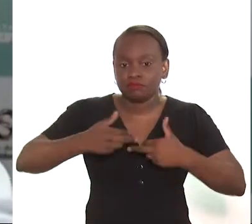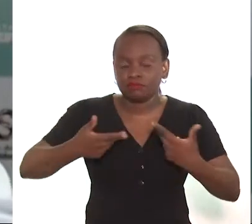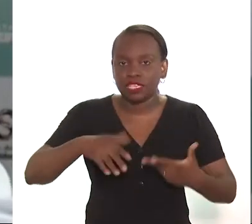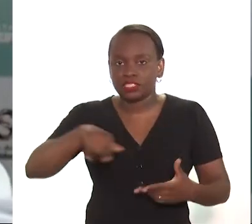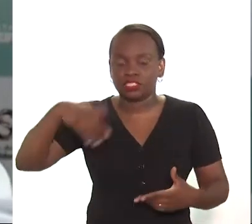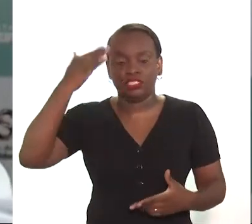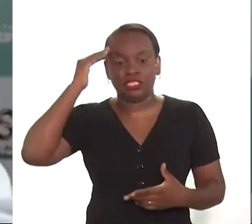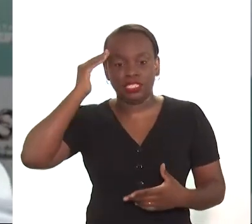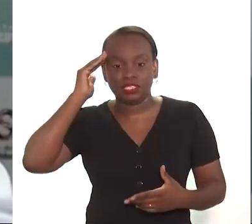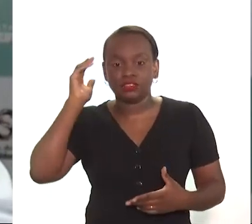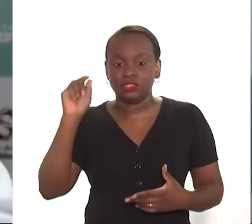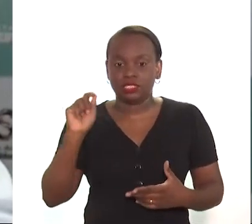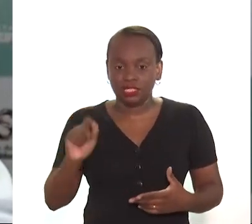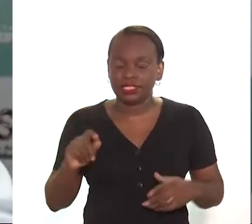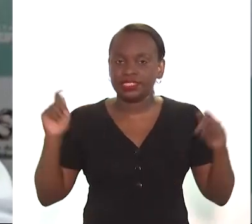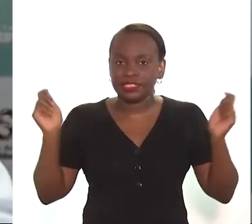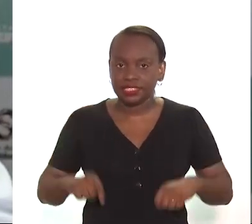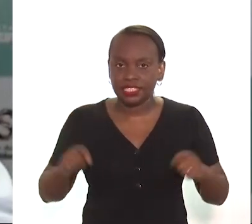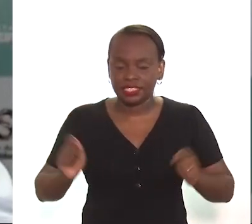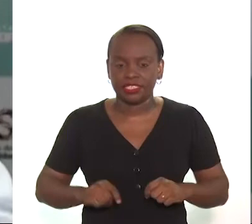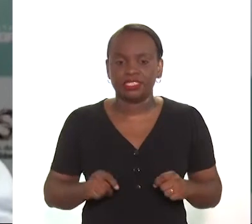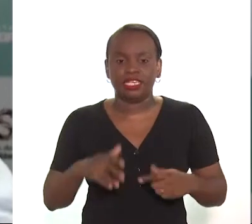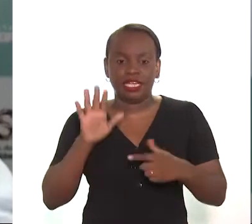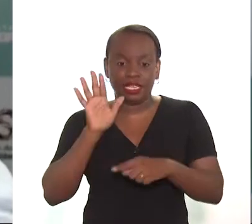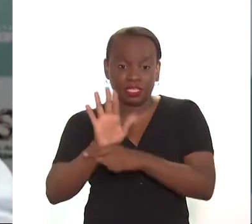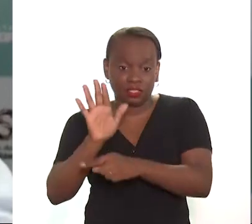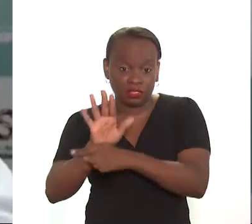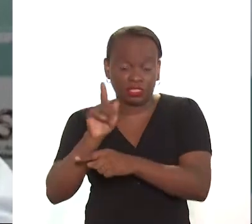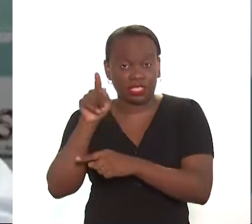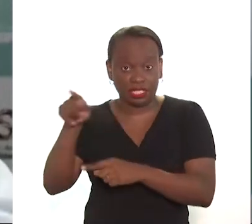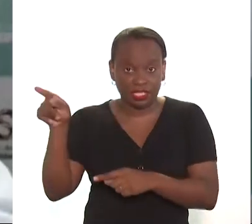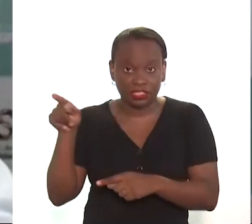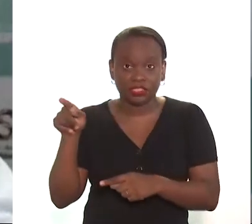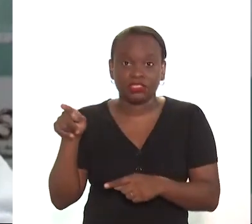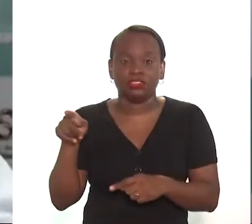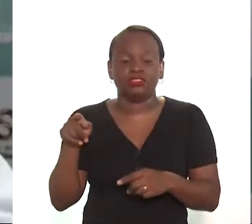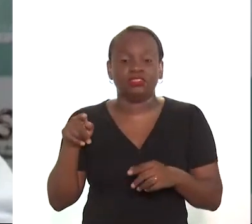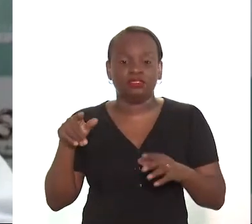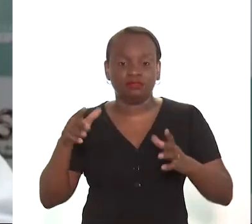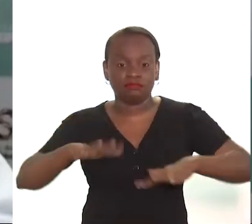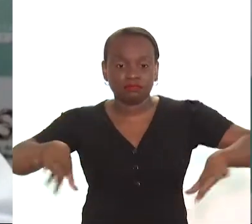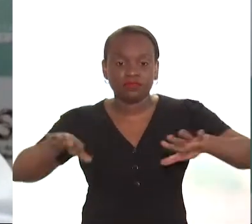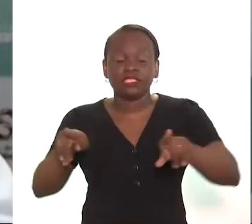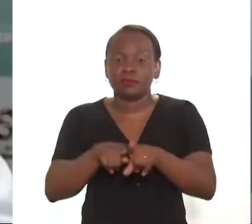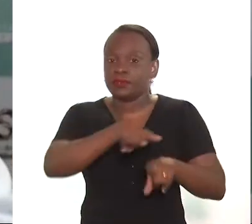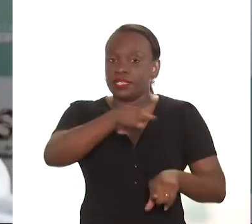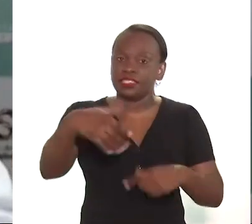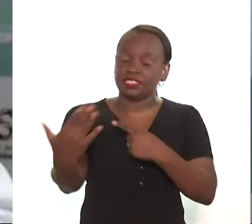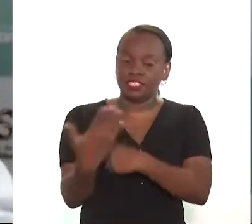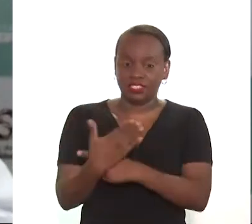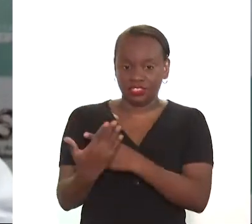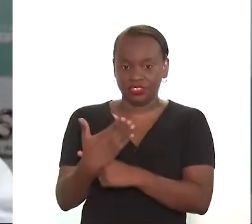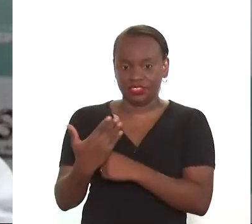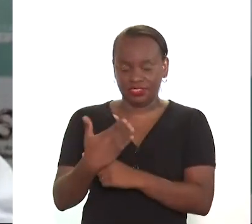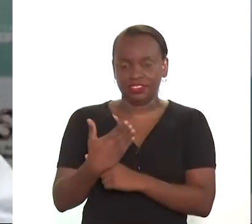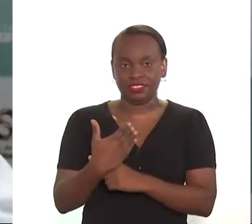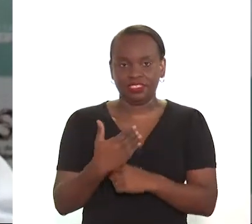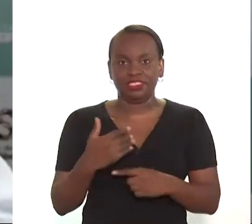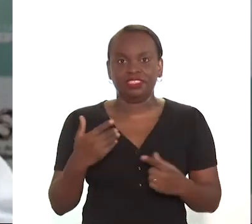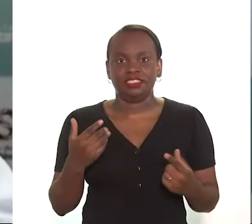ferramentas que a gente entenda que seja possível nós auxiliarmos, né, o evento deles e eles